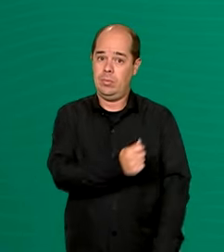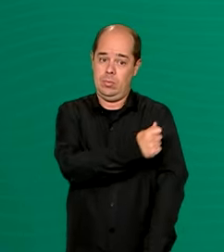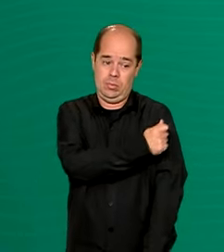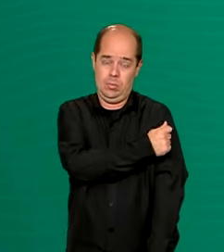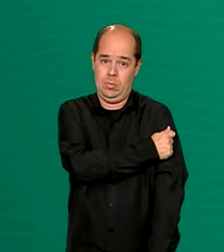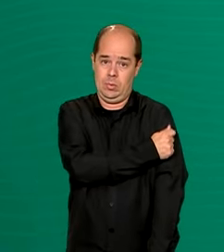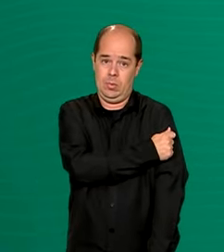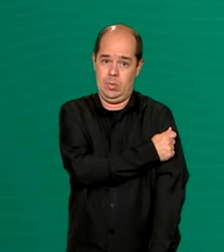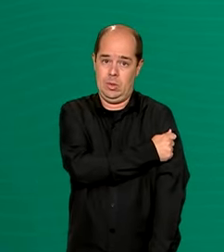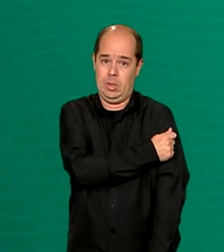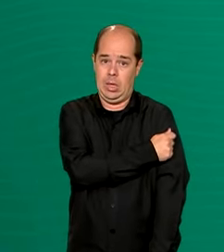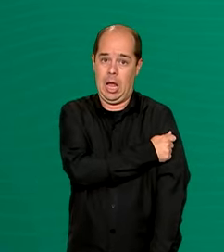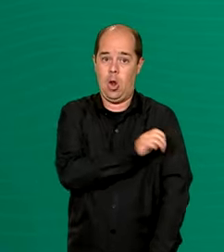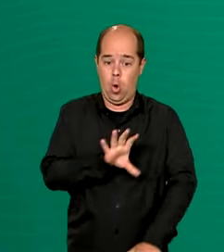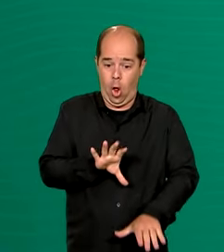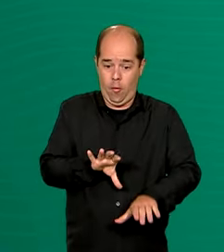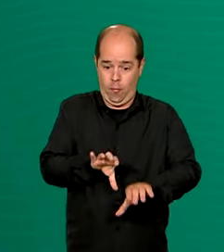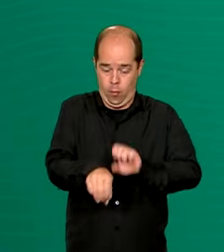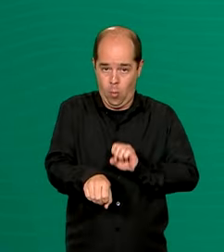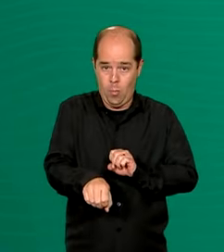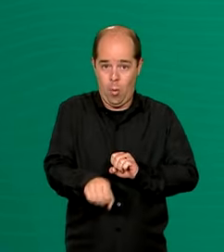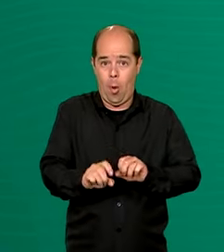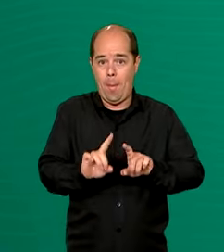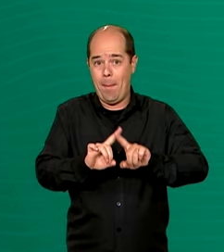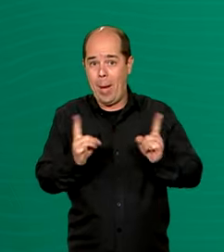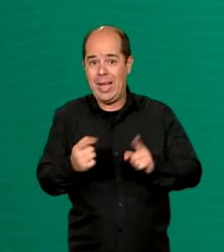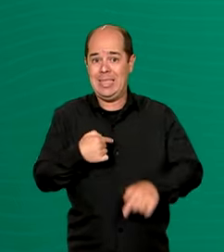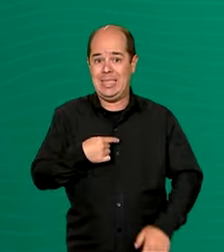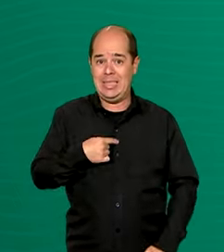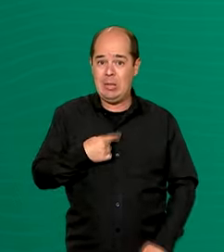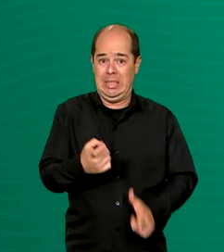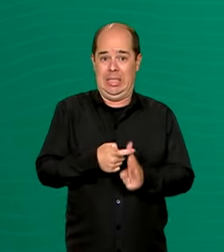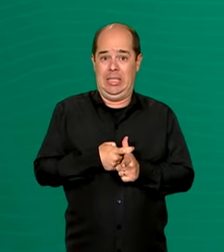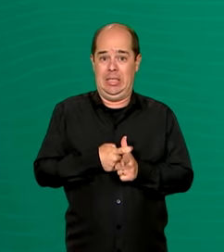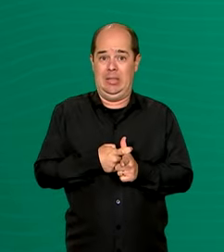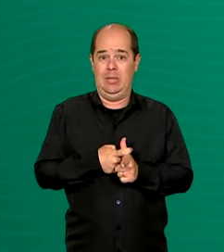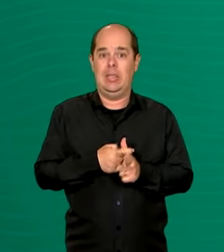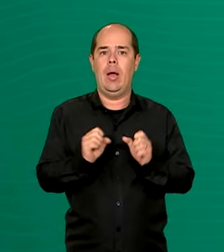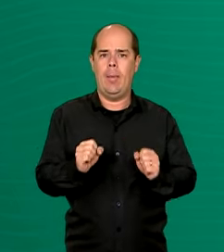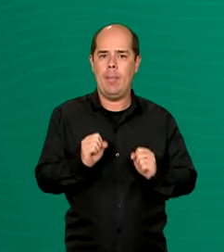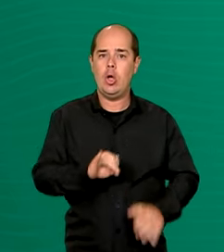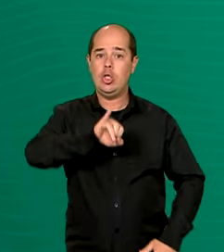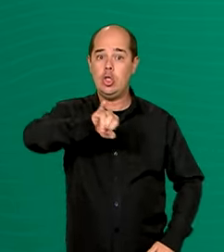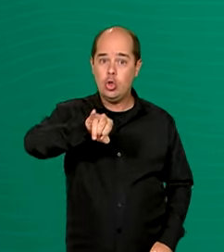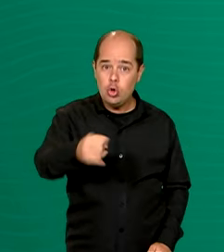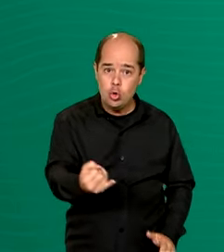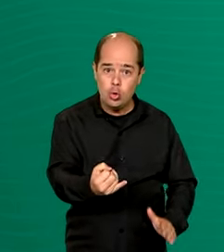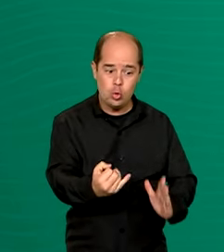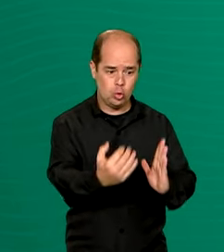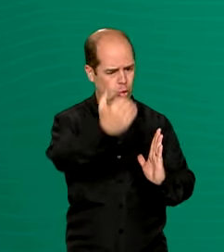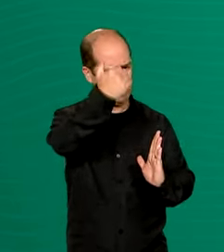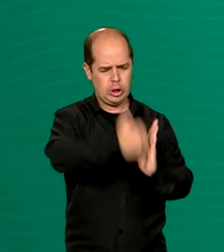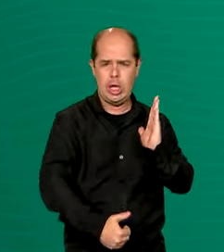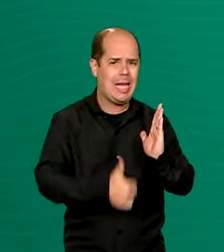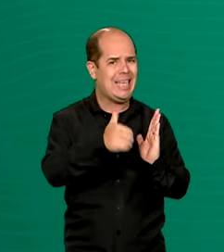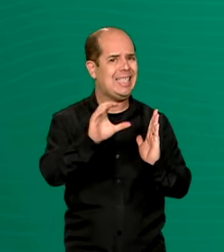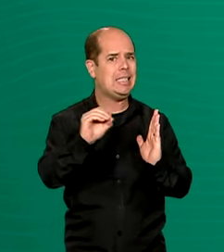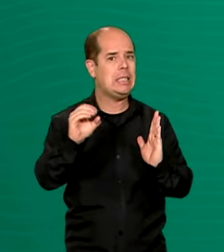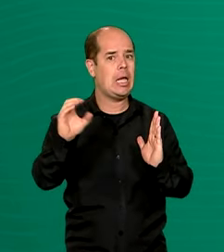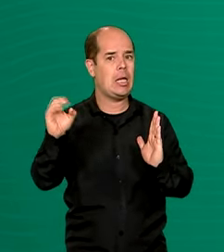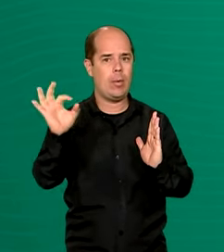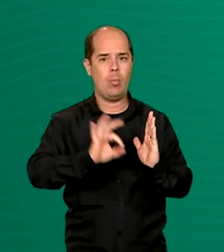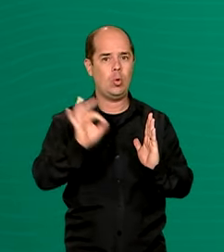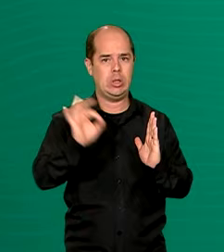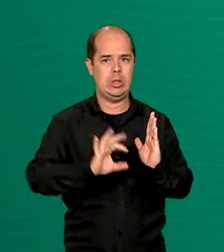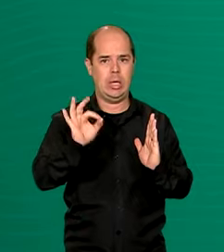esteja no curso, ou que já se formou e está devendo, poderá ter desconto de 100% dos juros e multas que estão devendo. Então, é uma